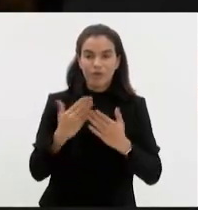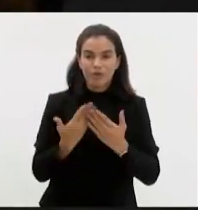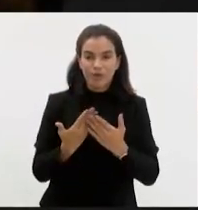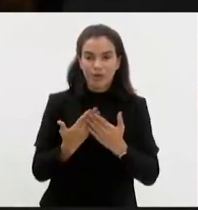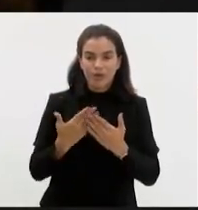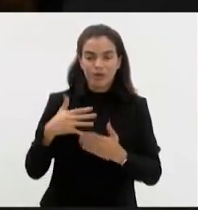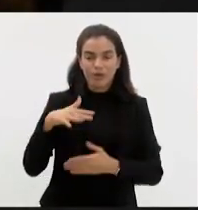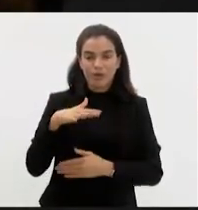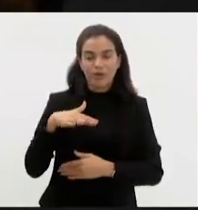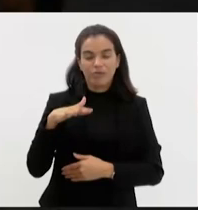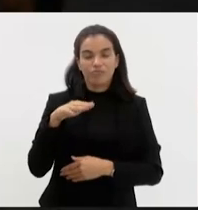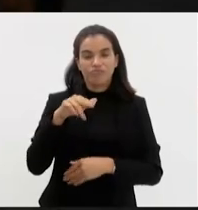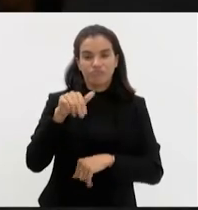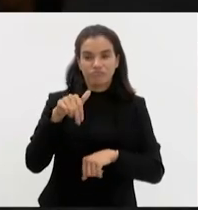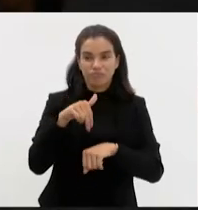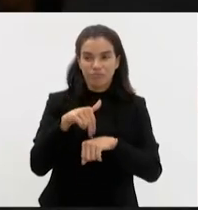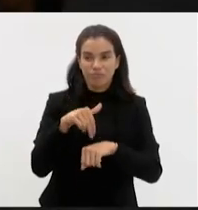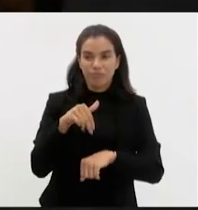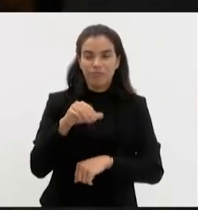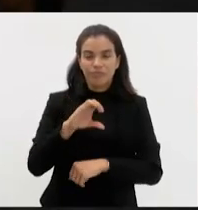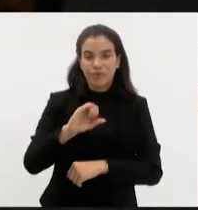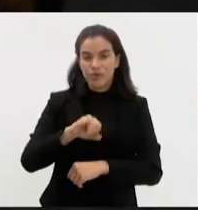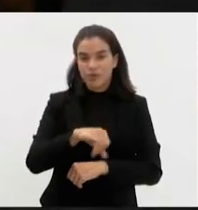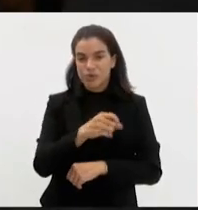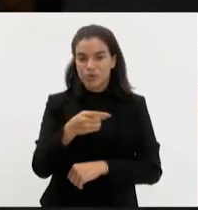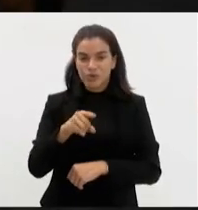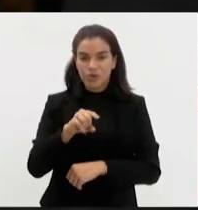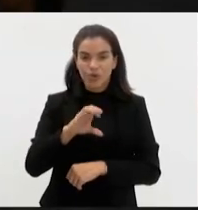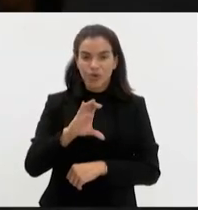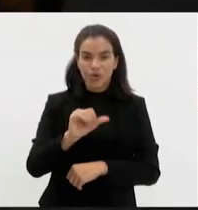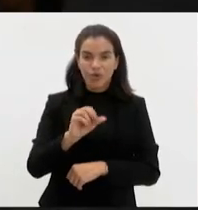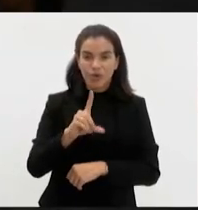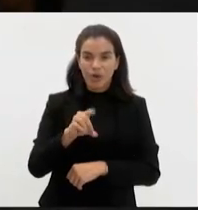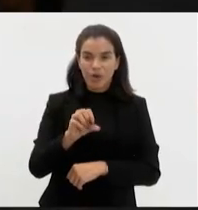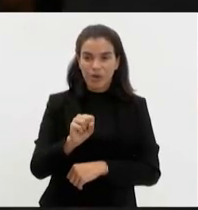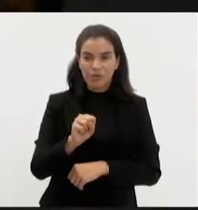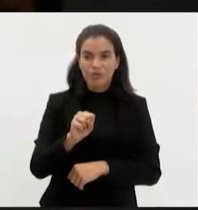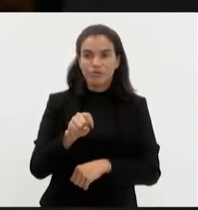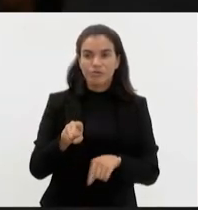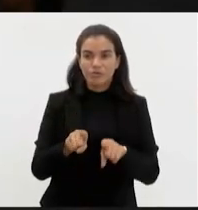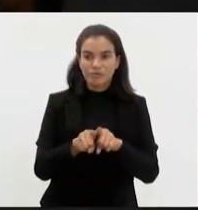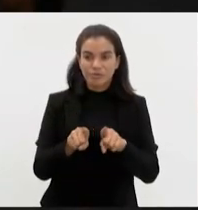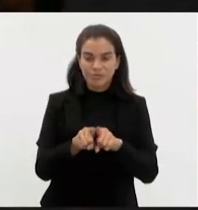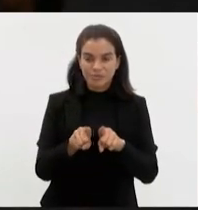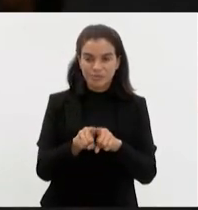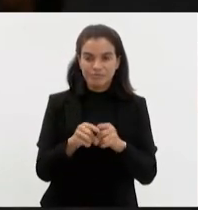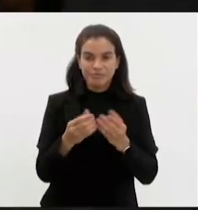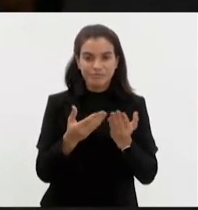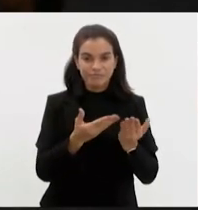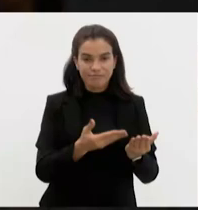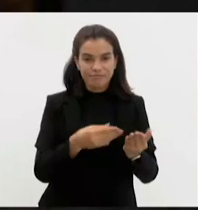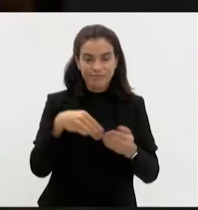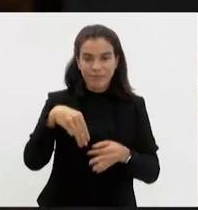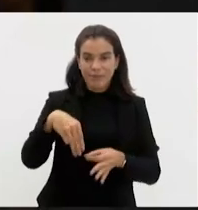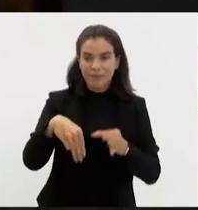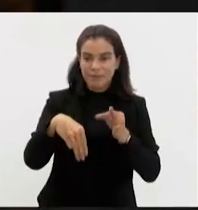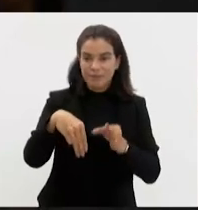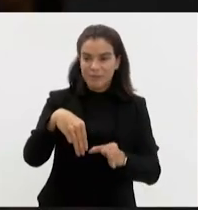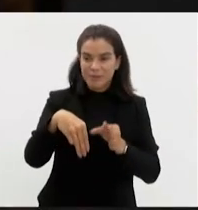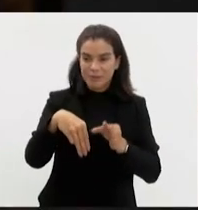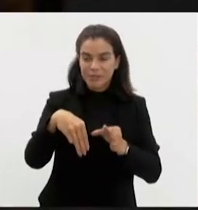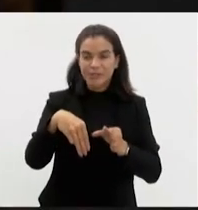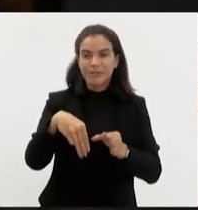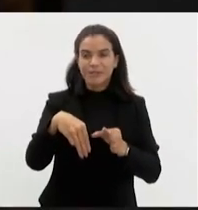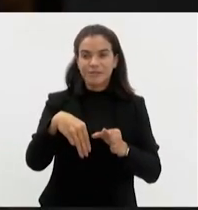União João Carlos solto e da desembargadora e diretora da escola judiciária do tribunal de de Tribunal